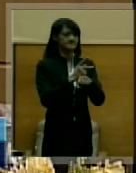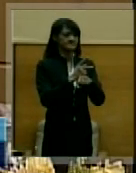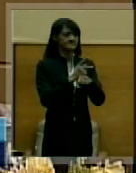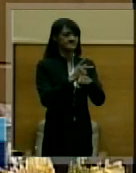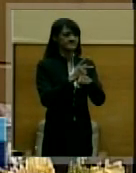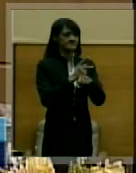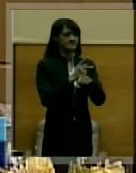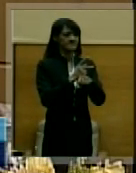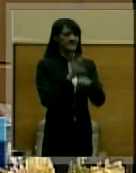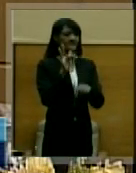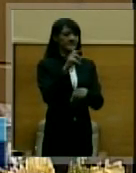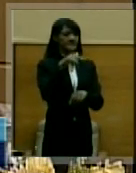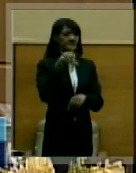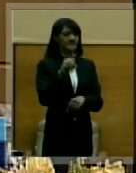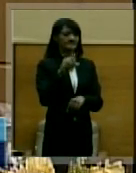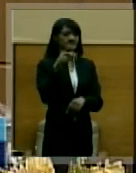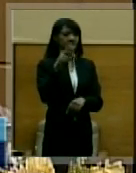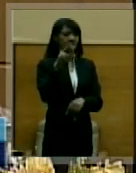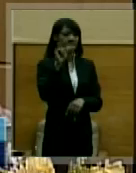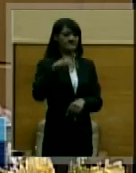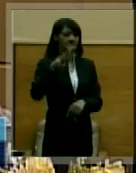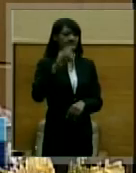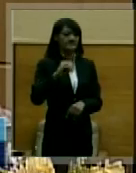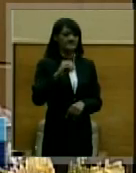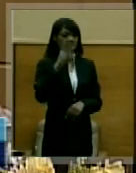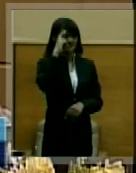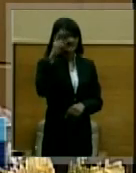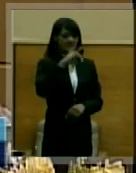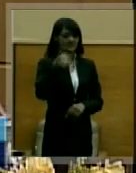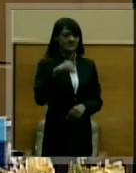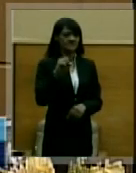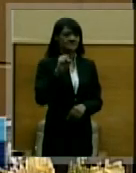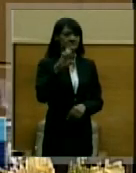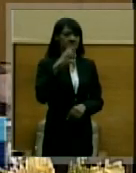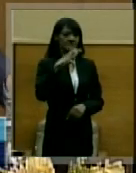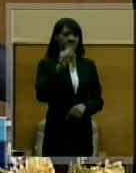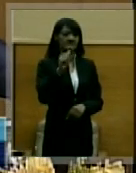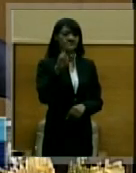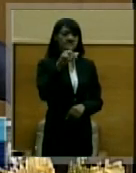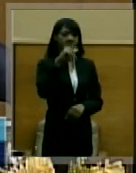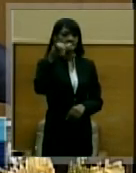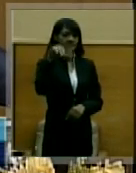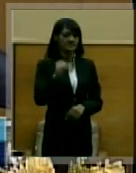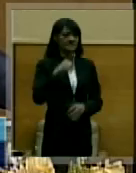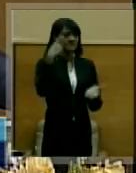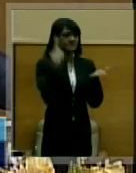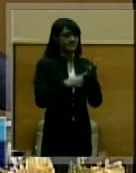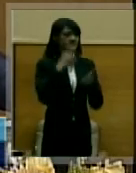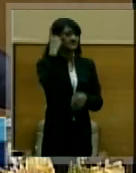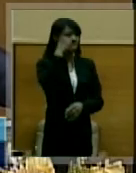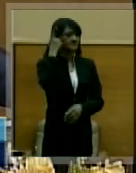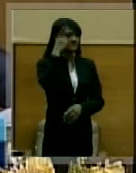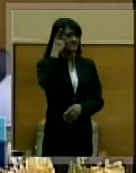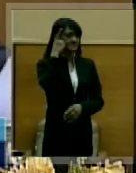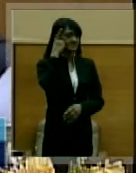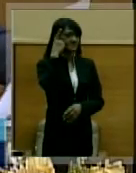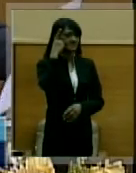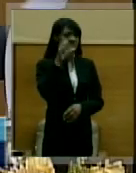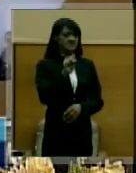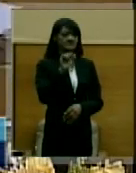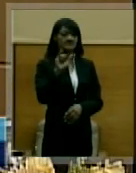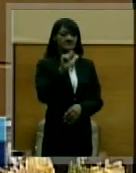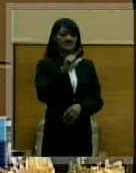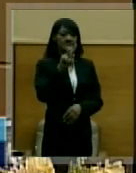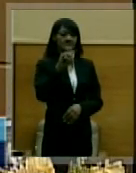Superação Flávio Primo ao senhor José Carlos Vitorino, conforme iniciativa da deputada Silvia